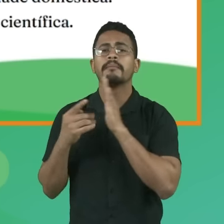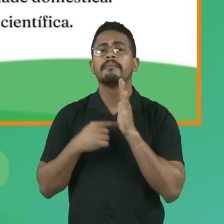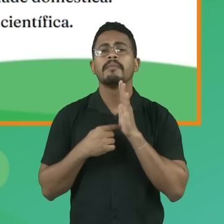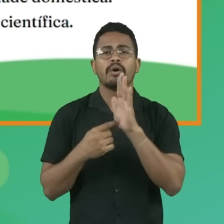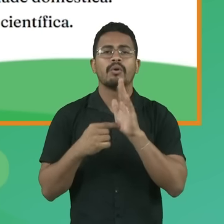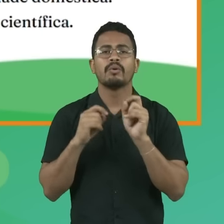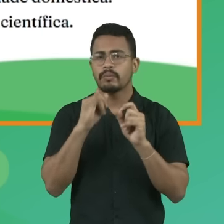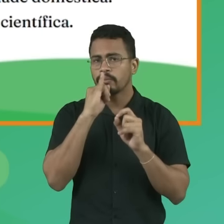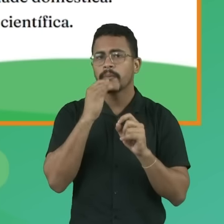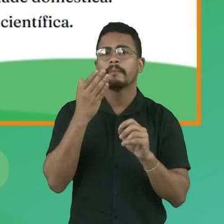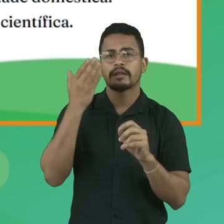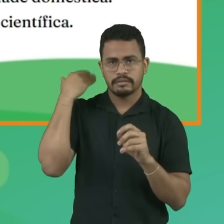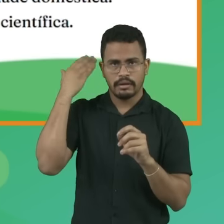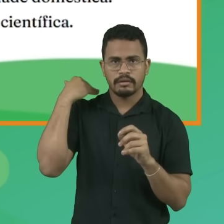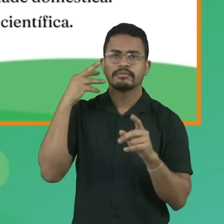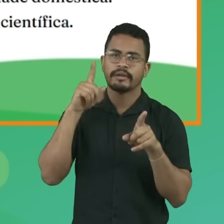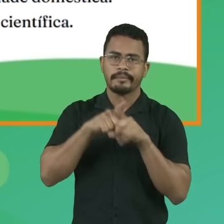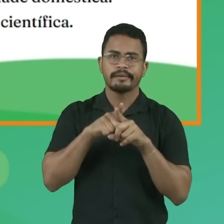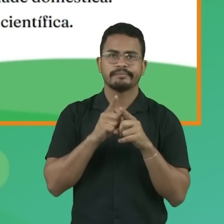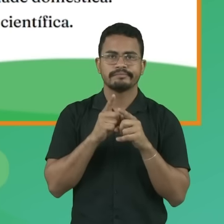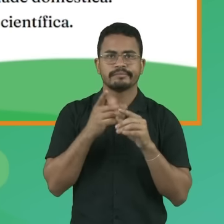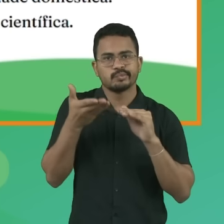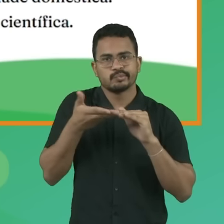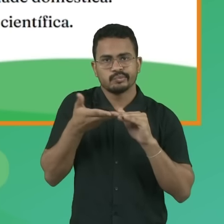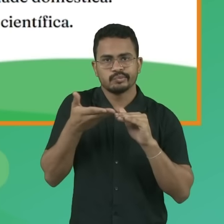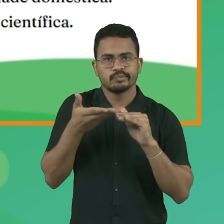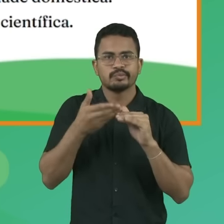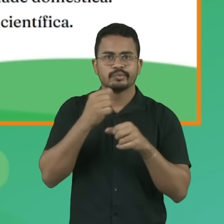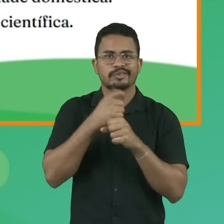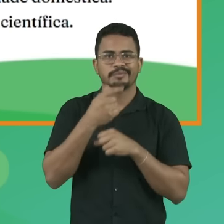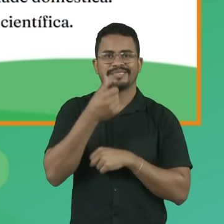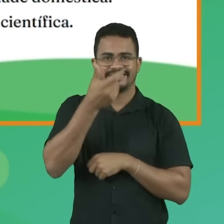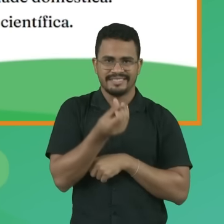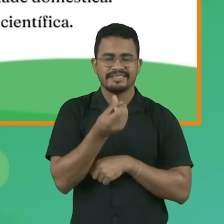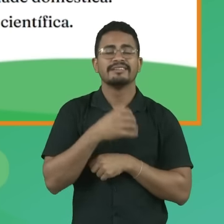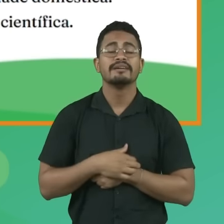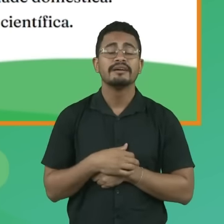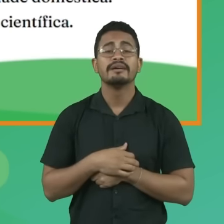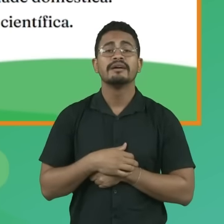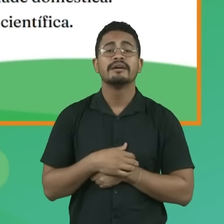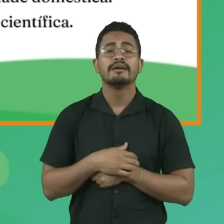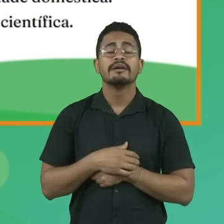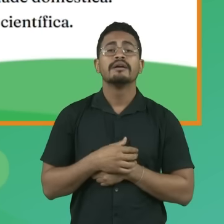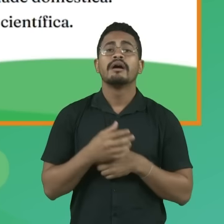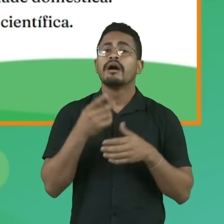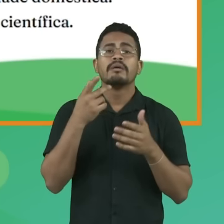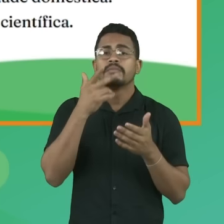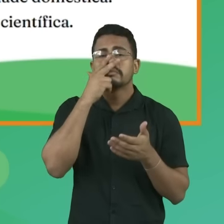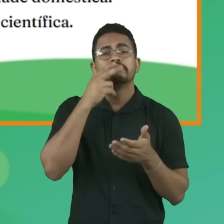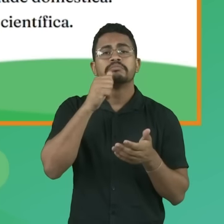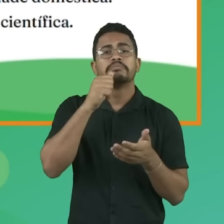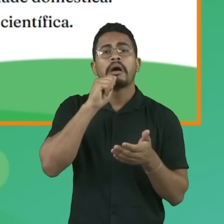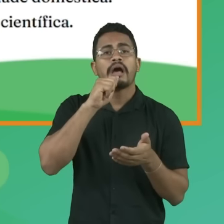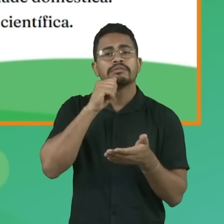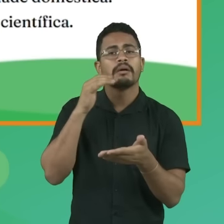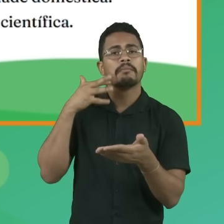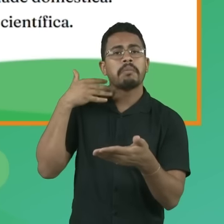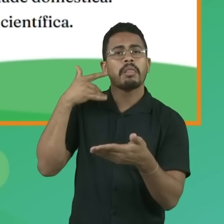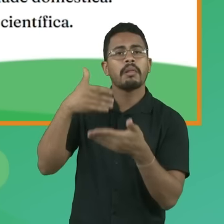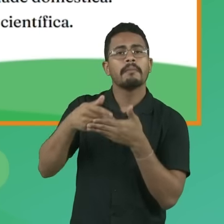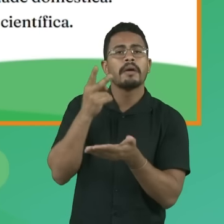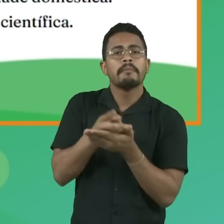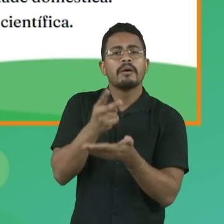Tanto do passado quanto do... do... de 2016, que ainda permanece essa questão do estereótipo da